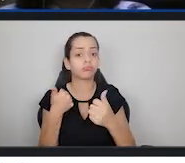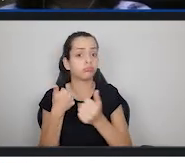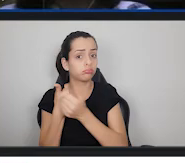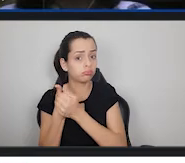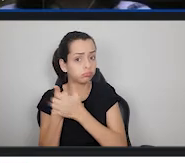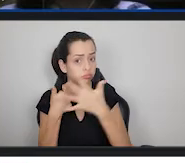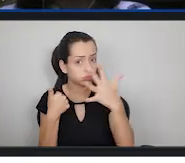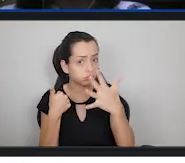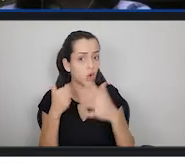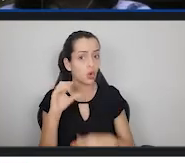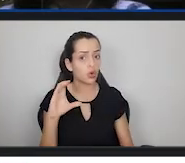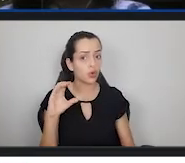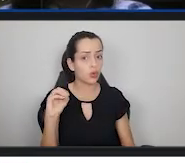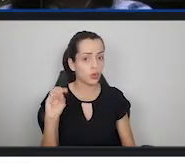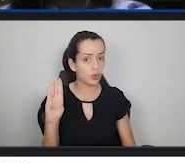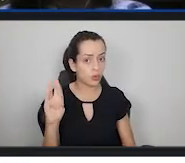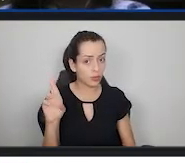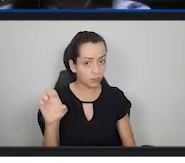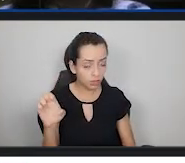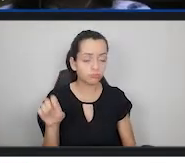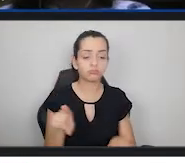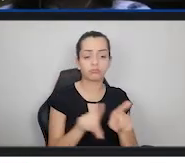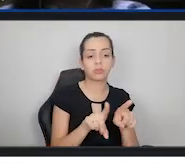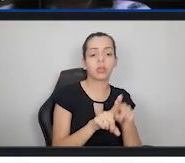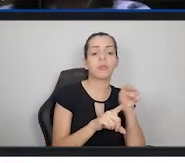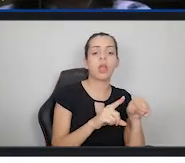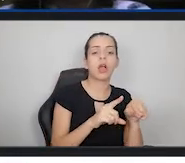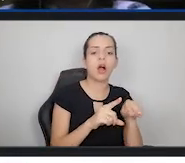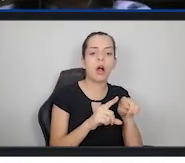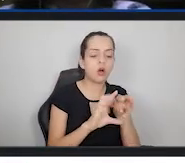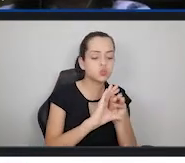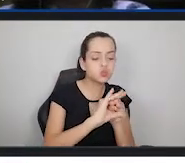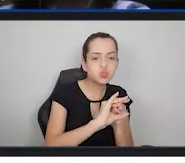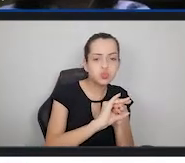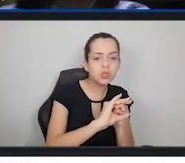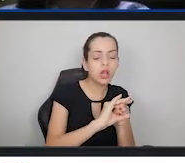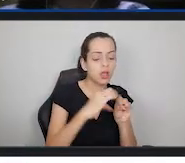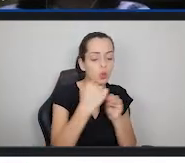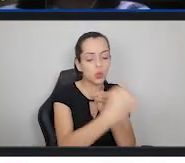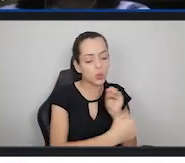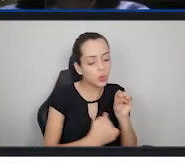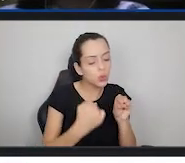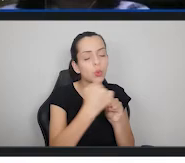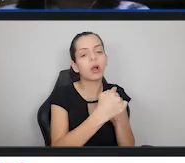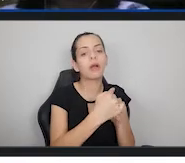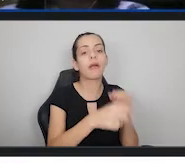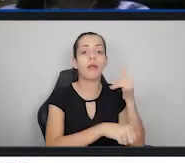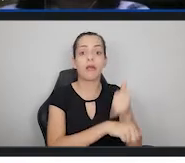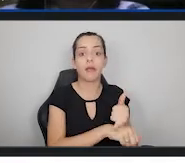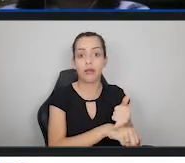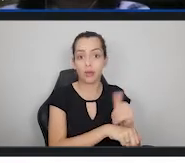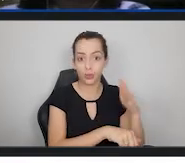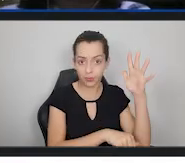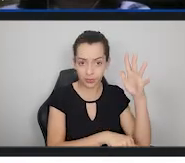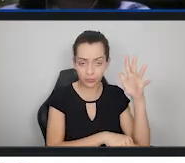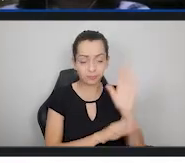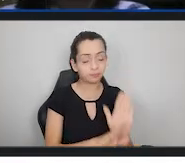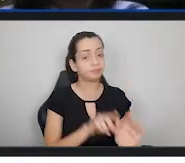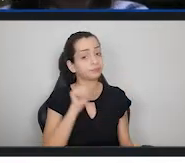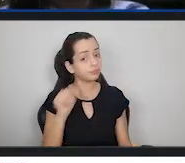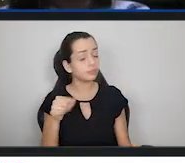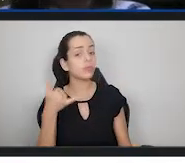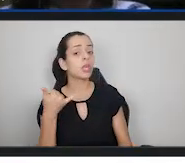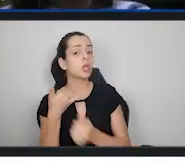ele admite solda, é um condutor melhor, mas em contrapartida, o seu